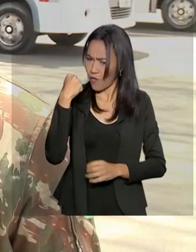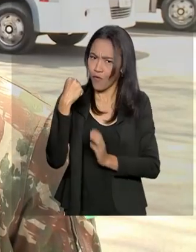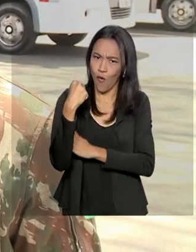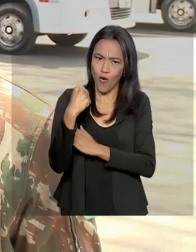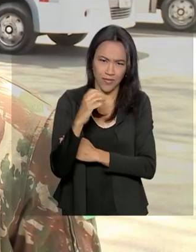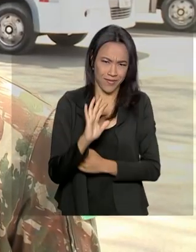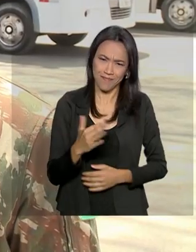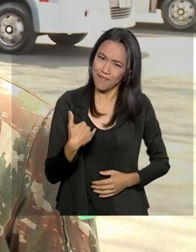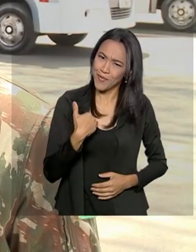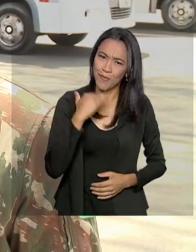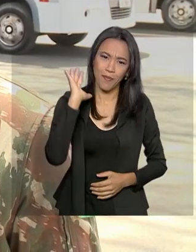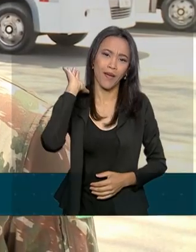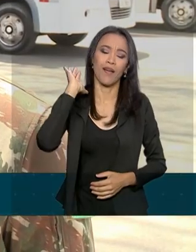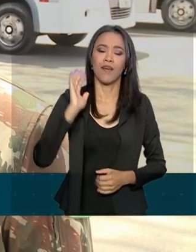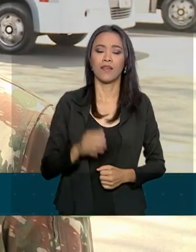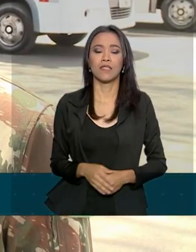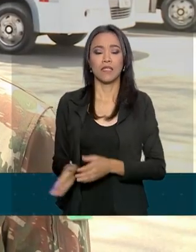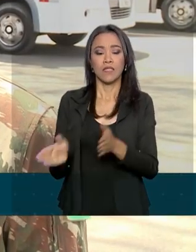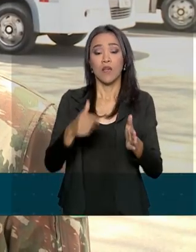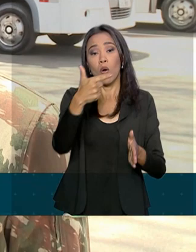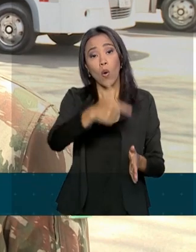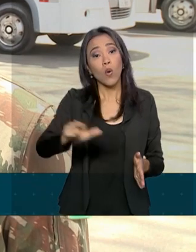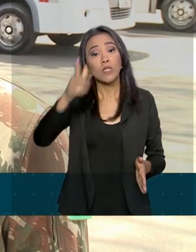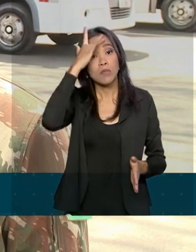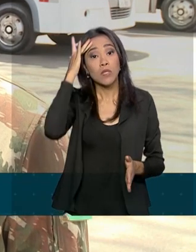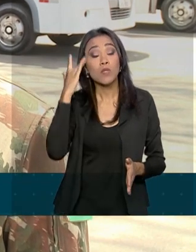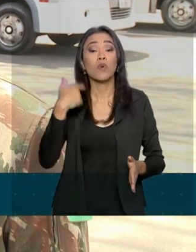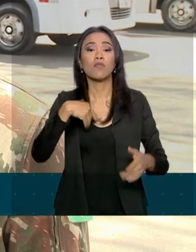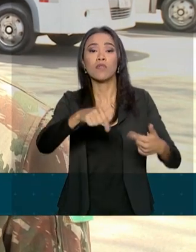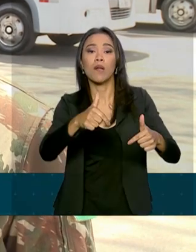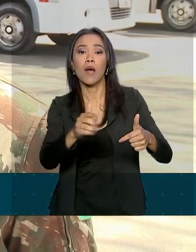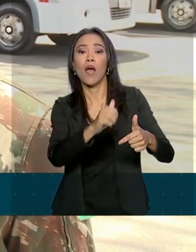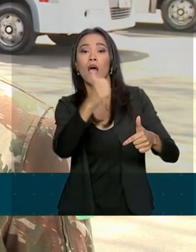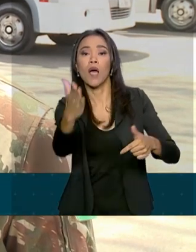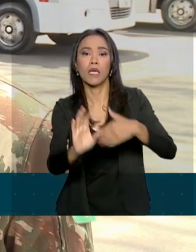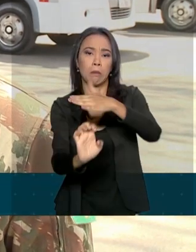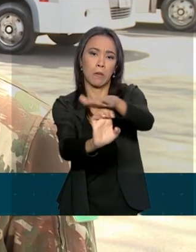seguem carreiras em outros órgãos, outros vão trabalhar para